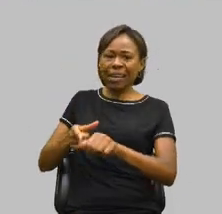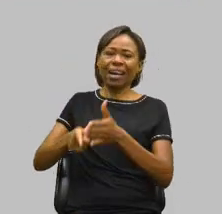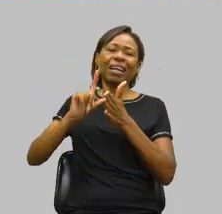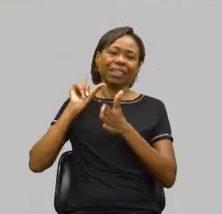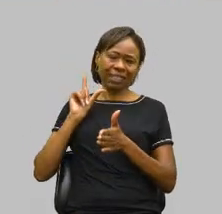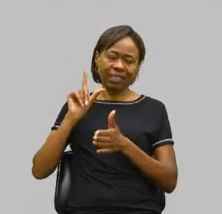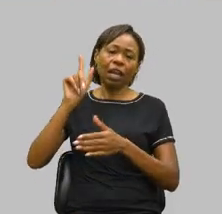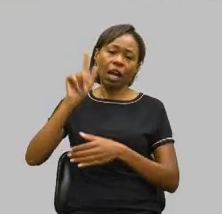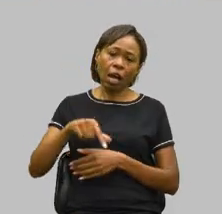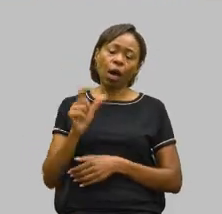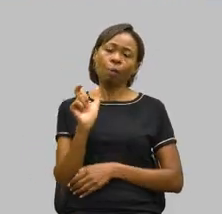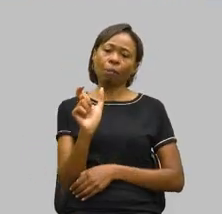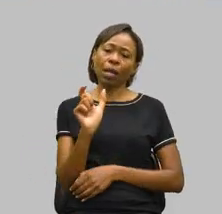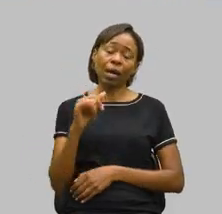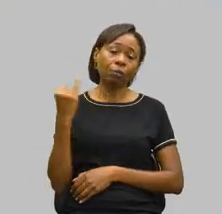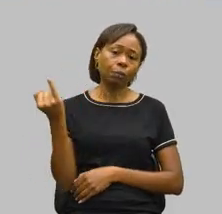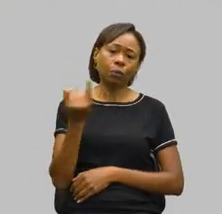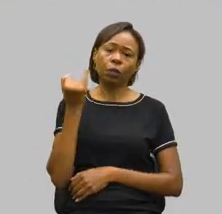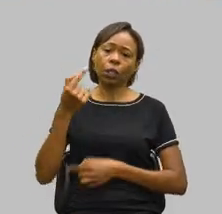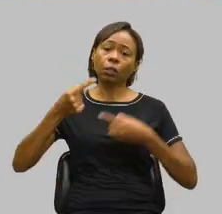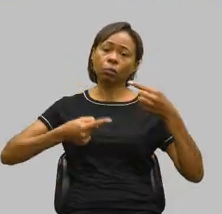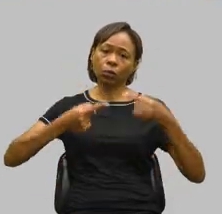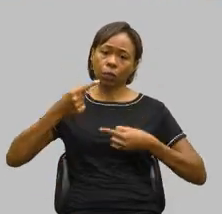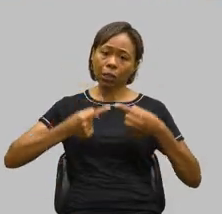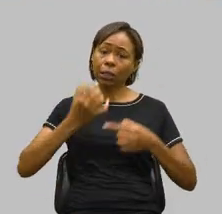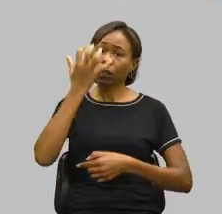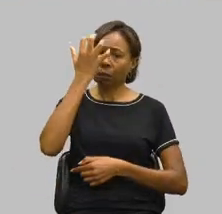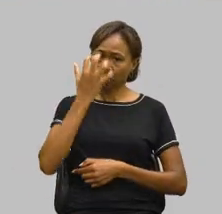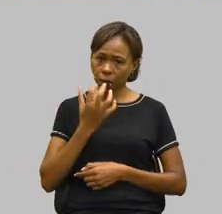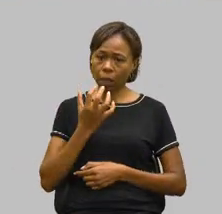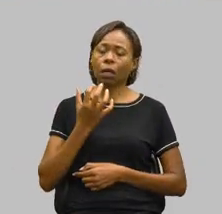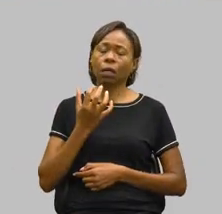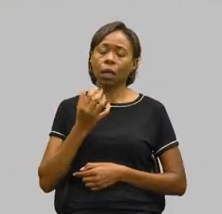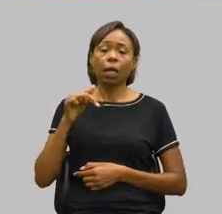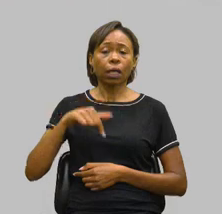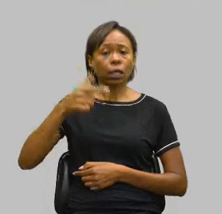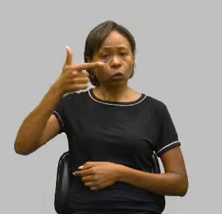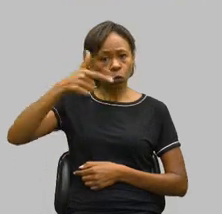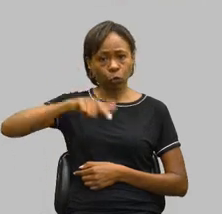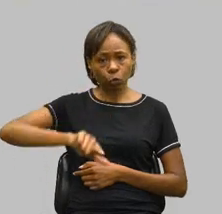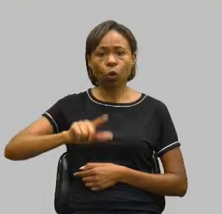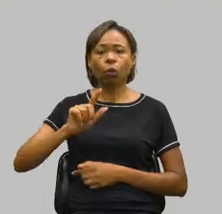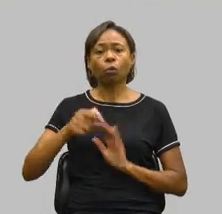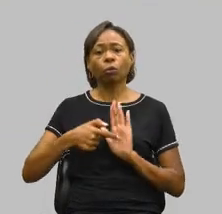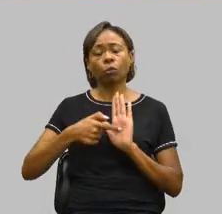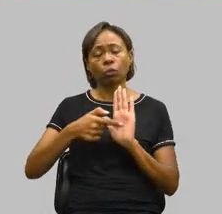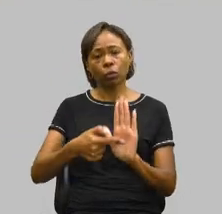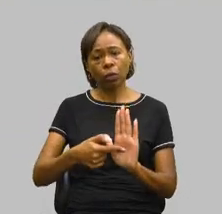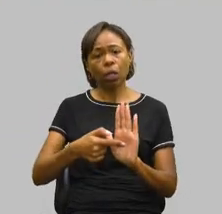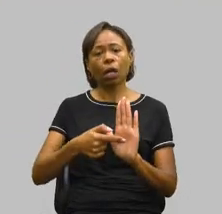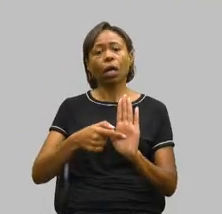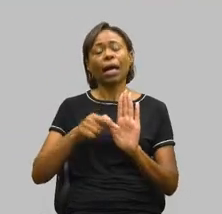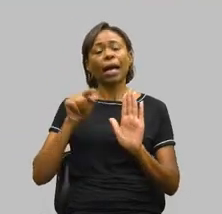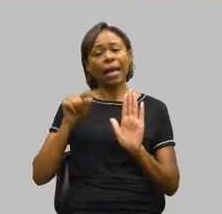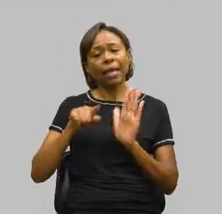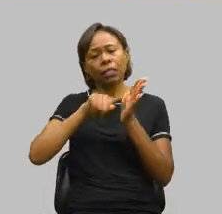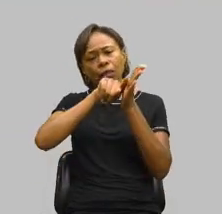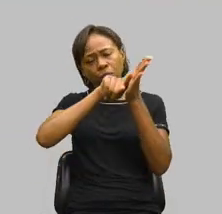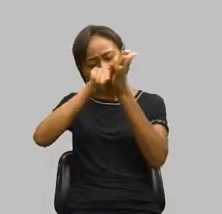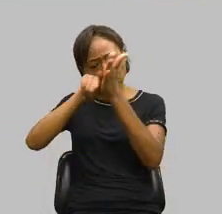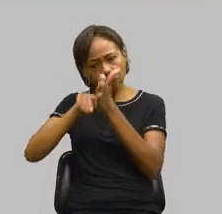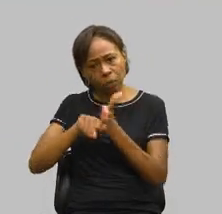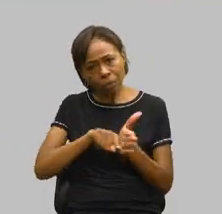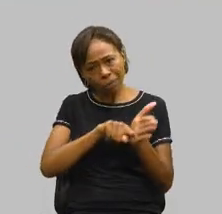palavra de uma política pública séria e aqui mais uma vez nós estamos aqui para poder apresentar o mapia minas que é um